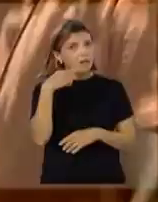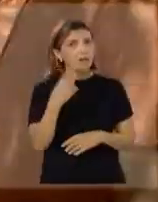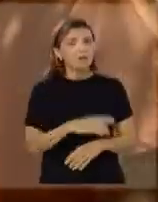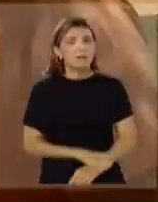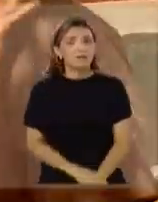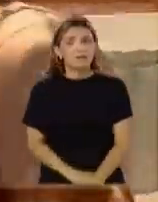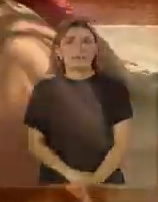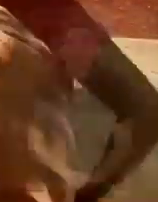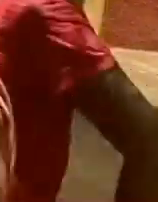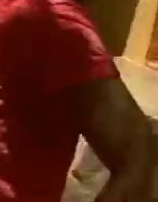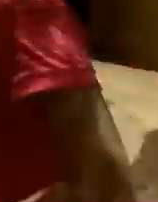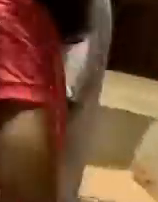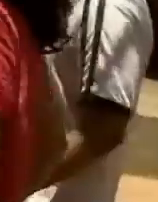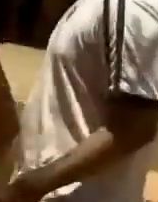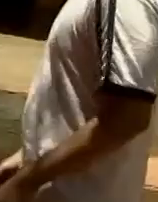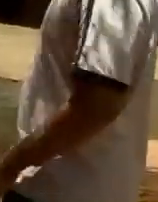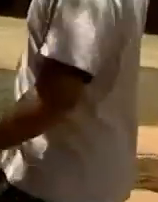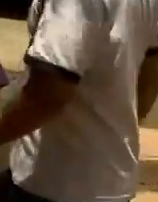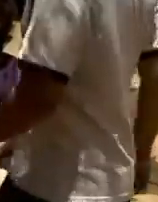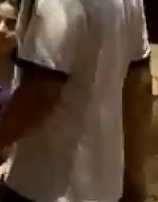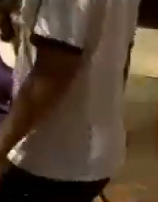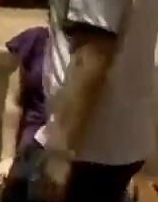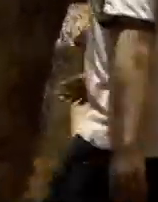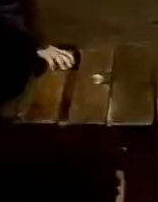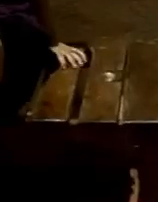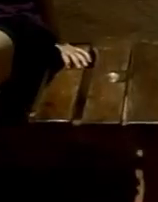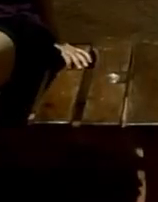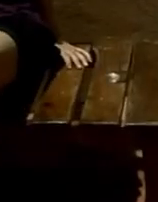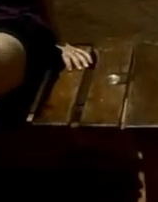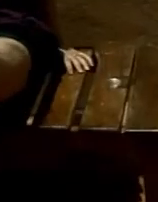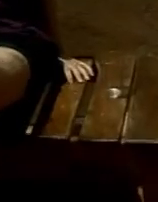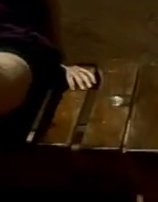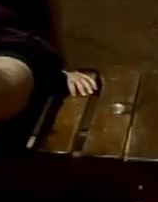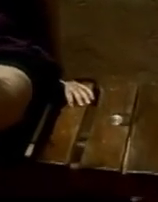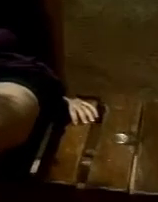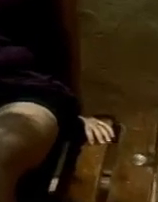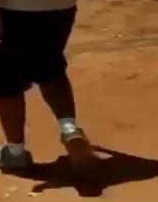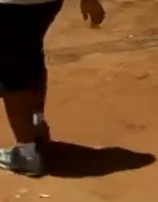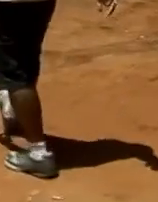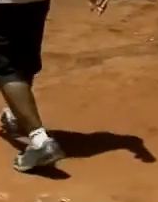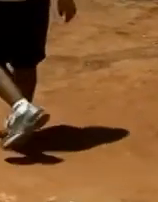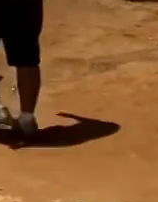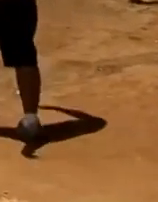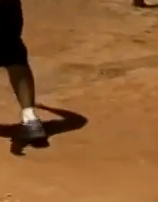Bilolado. É, não tem pra você pegar. Seja de dois. Vai, vou na pé. Calma.